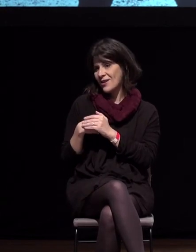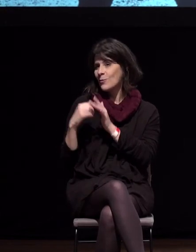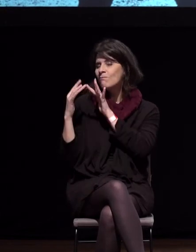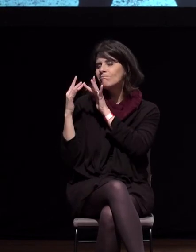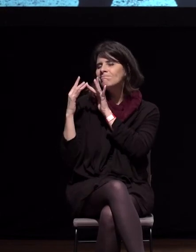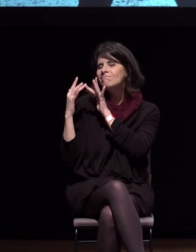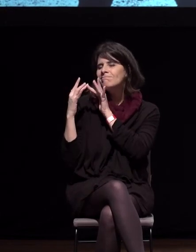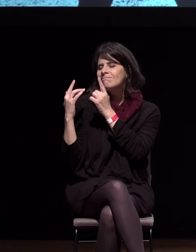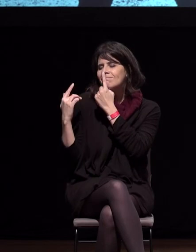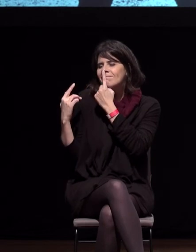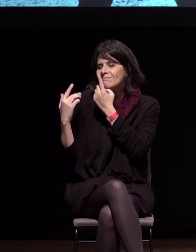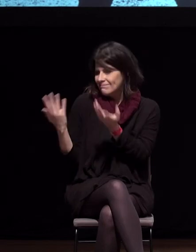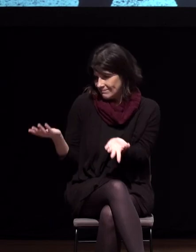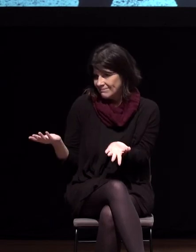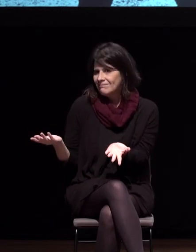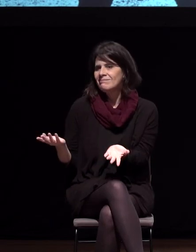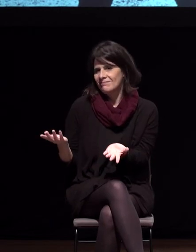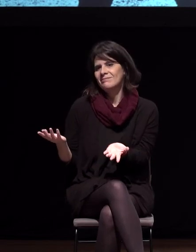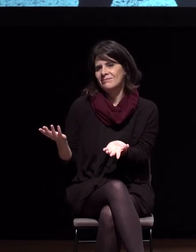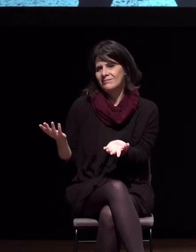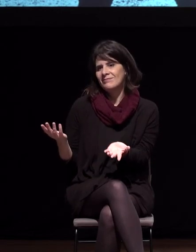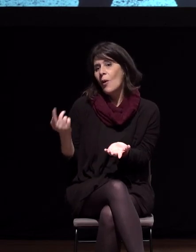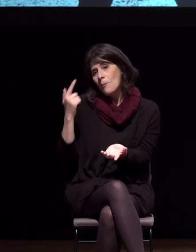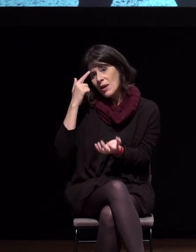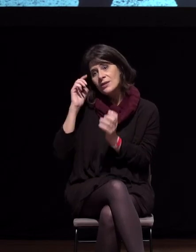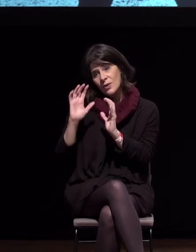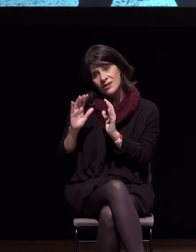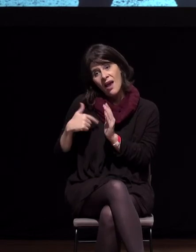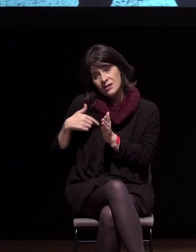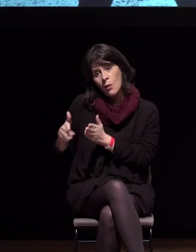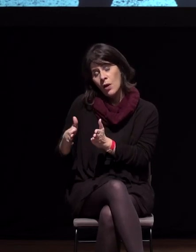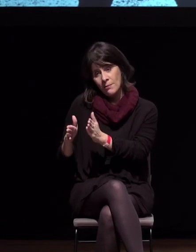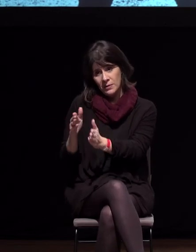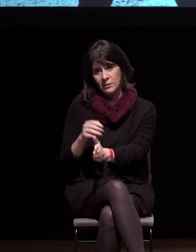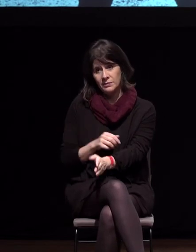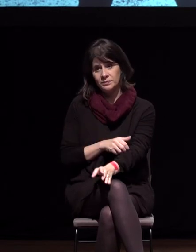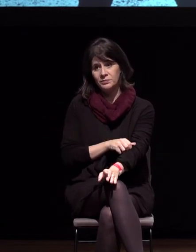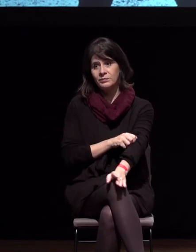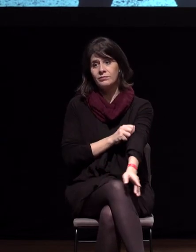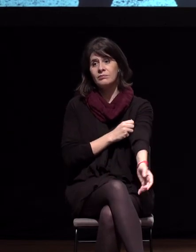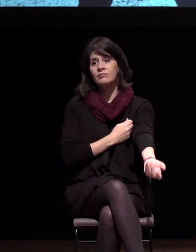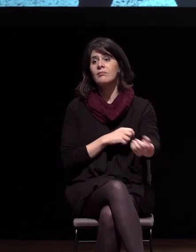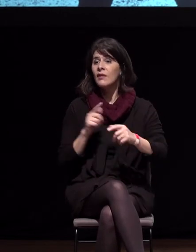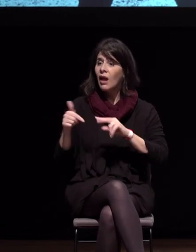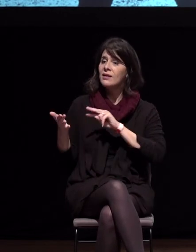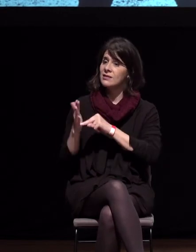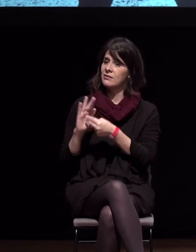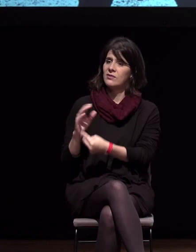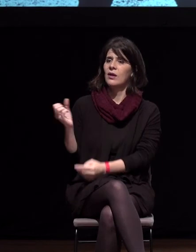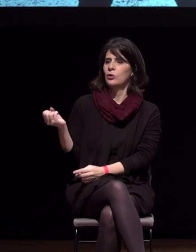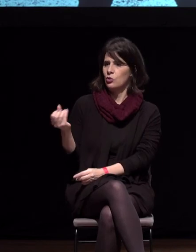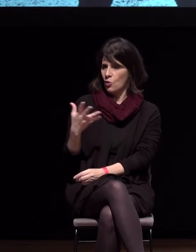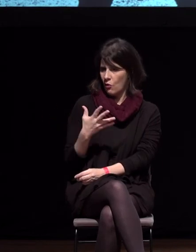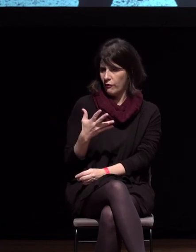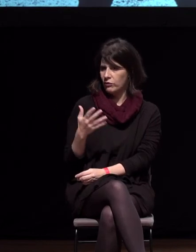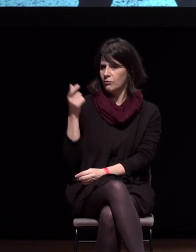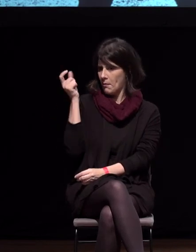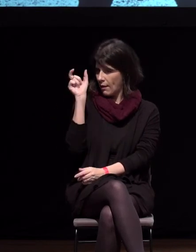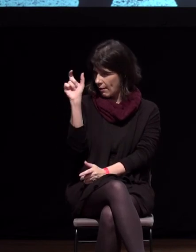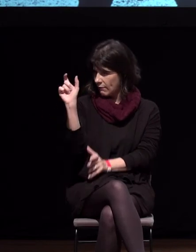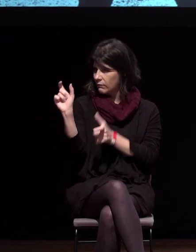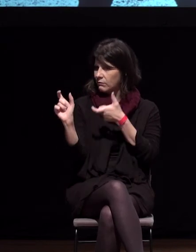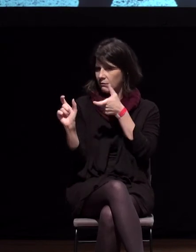proximidades, né? Eu acho que é isso, assim. Esse é um caminho para mim, é ressignificar alguns